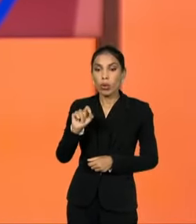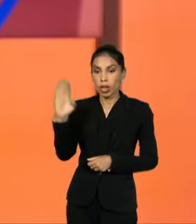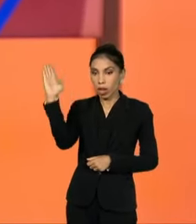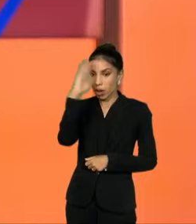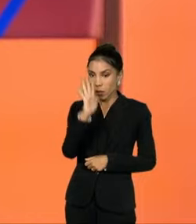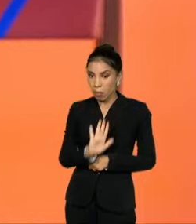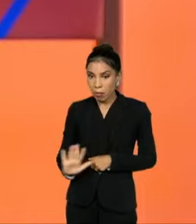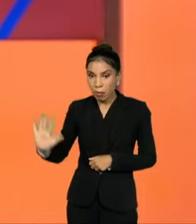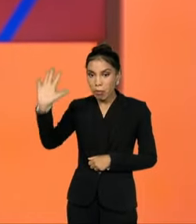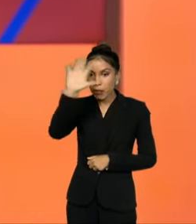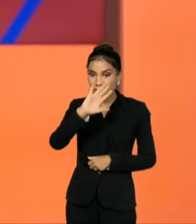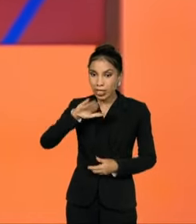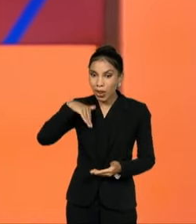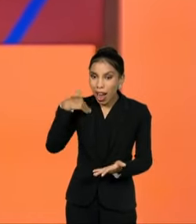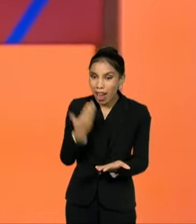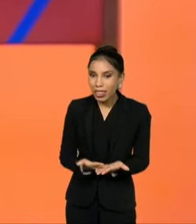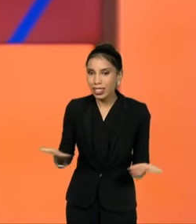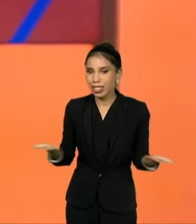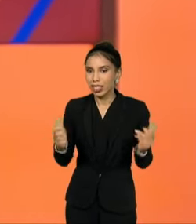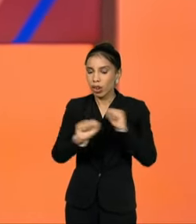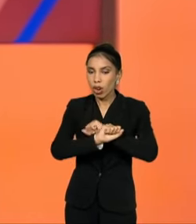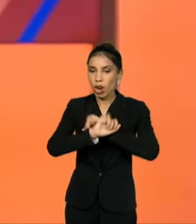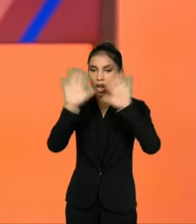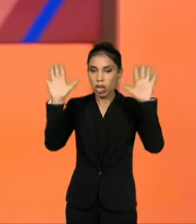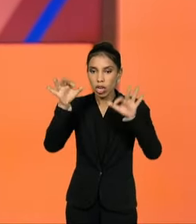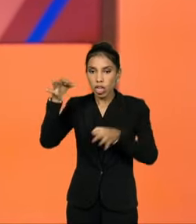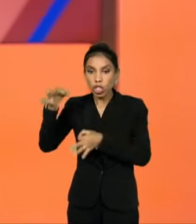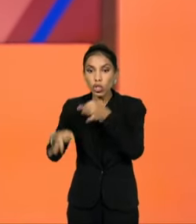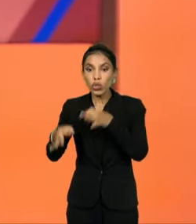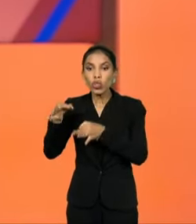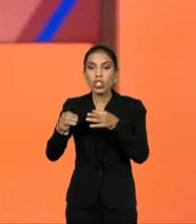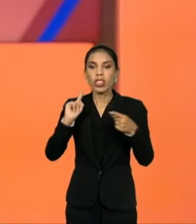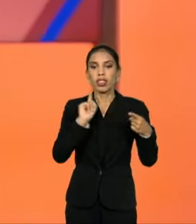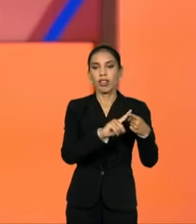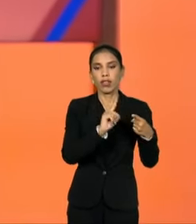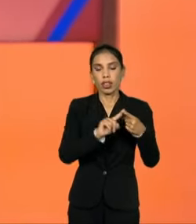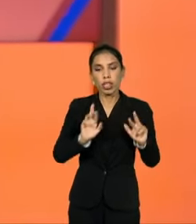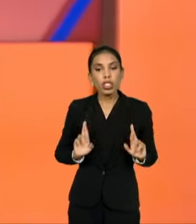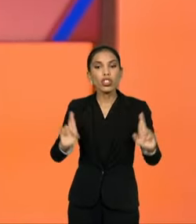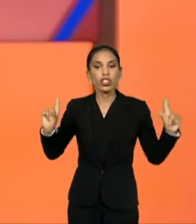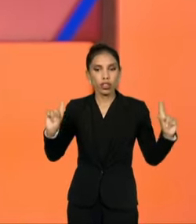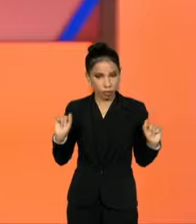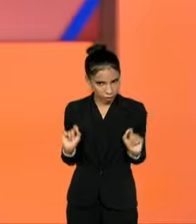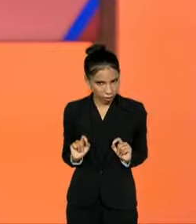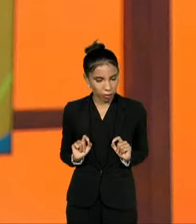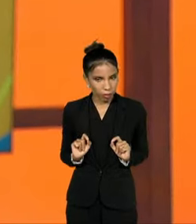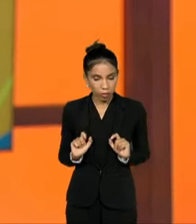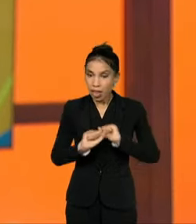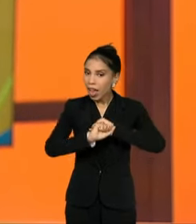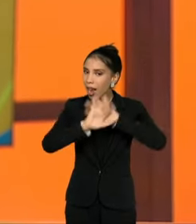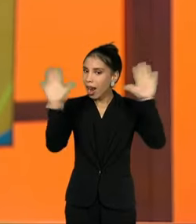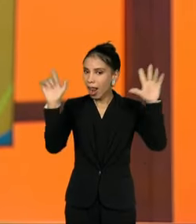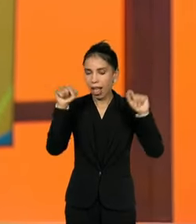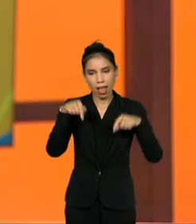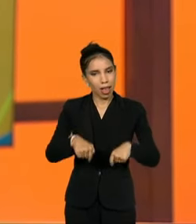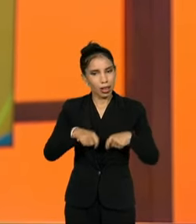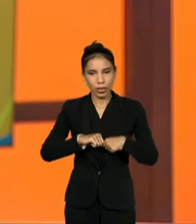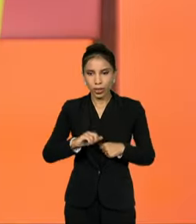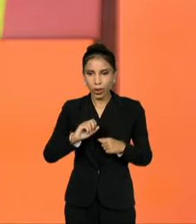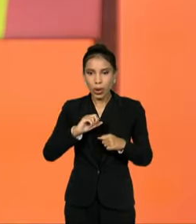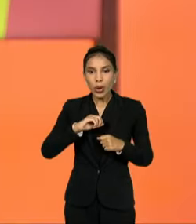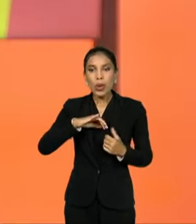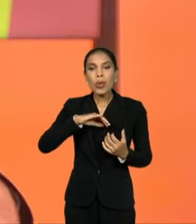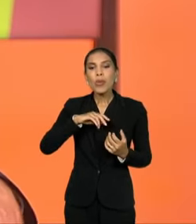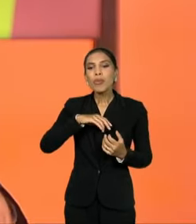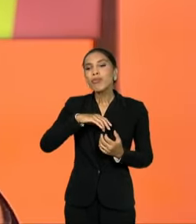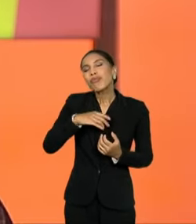que até hoje precisa deixar muito clara a diferença de justiça para vingança, né? Isso não é muito claro no nosso mundo republicano.